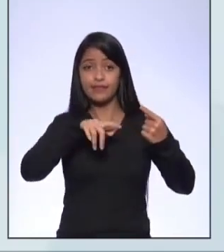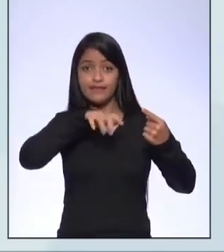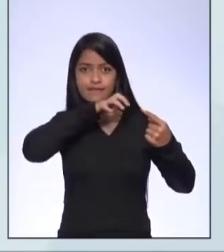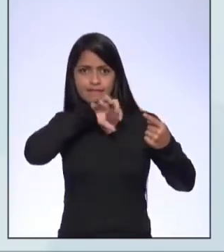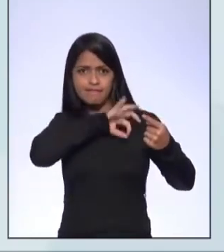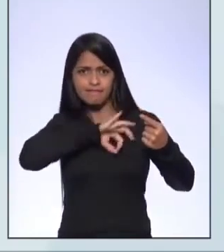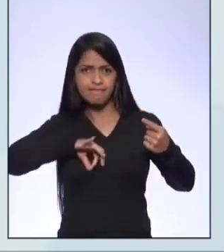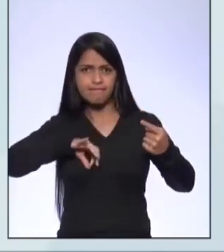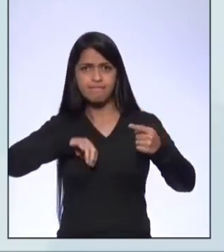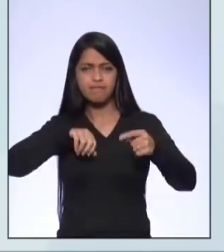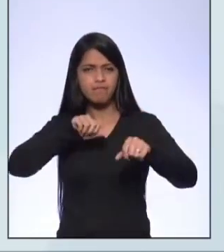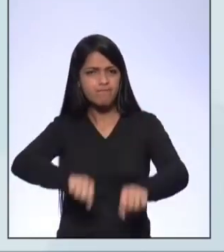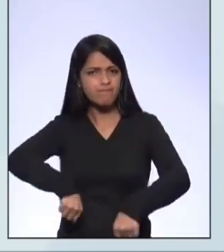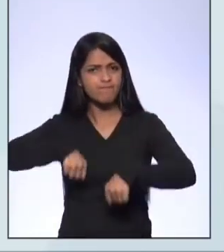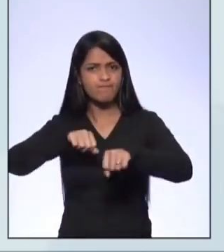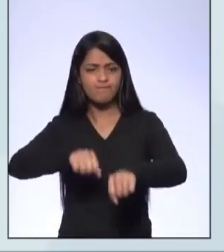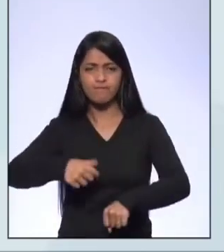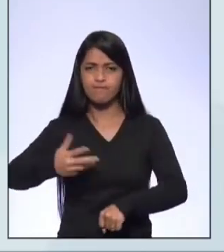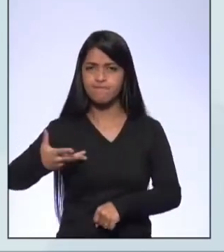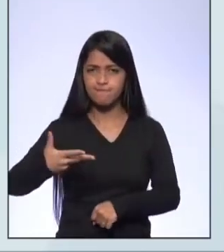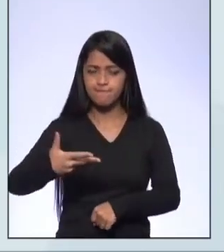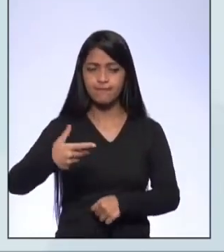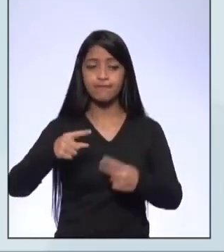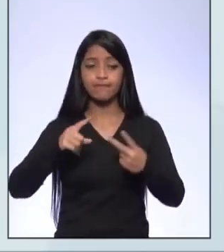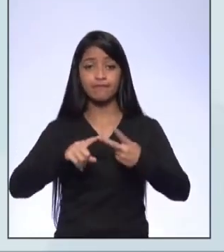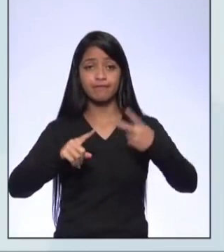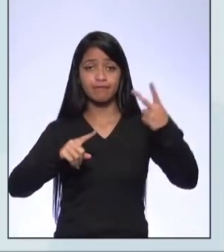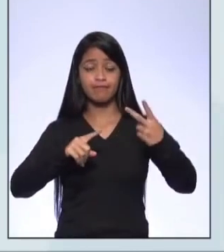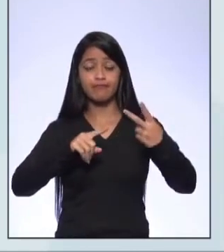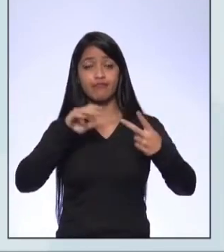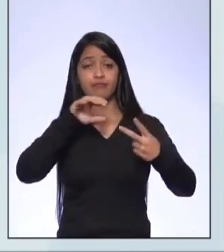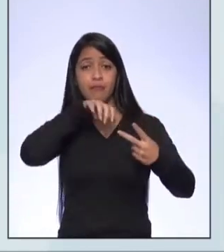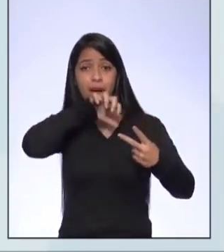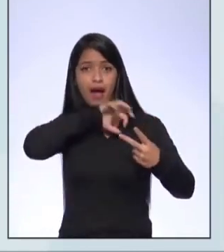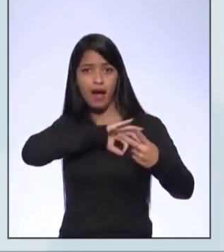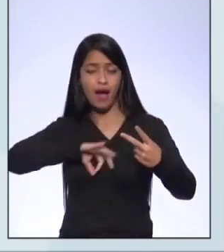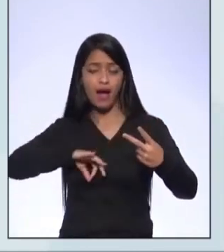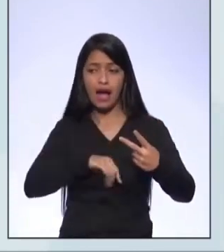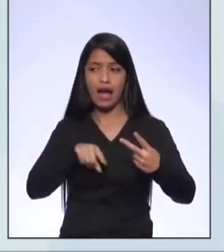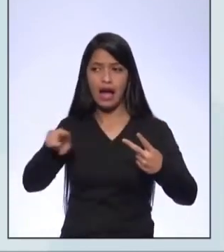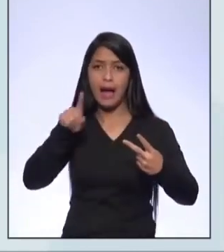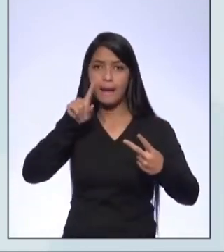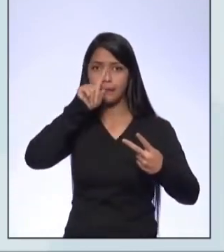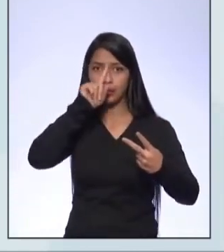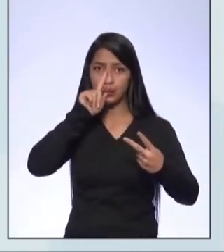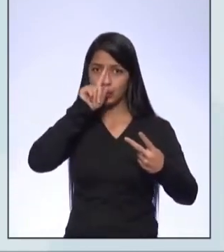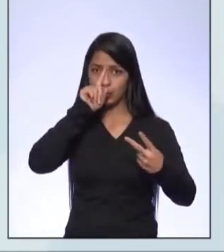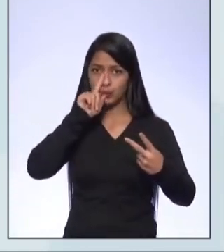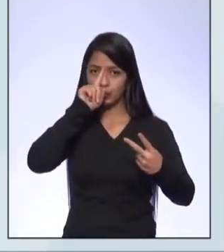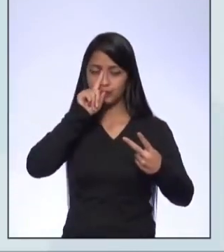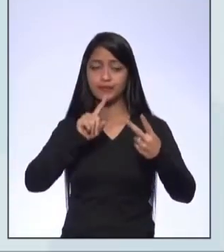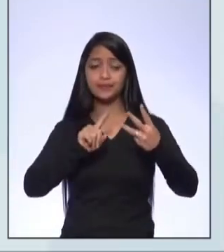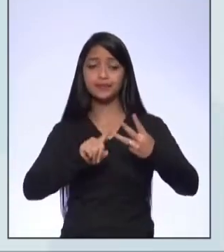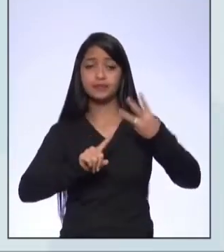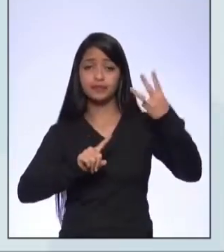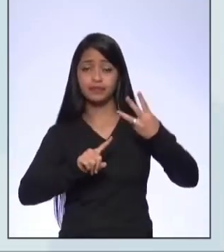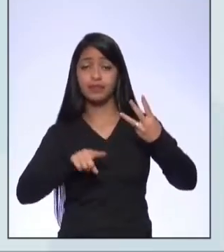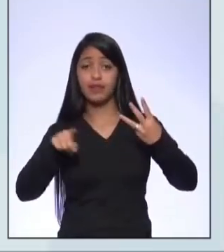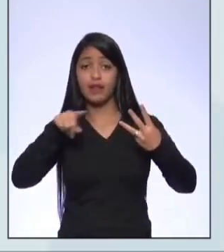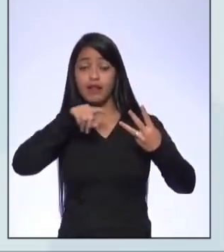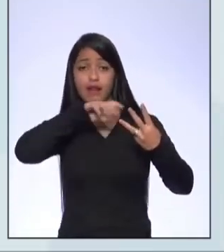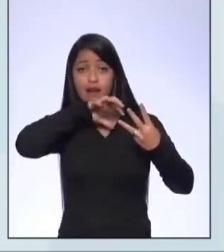the cheetah is dangerous. A chita é perigosa. E the cheetah is fast and dangerous. A chita